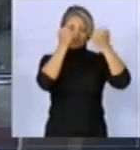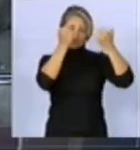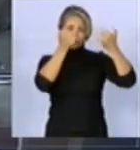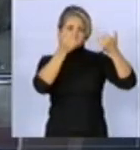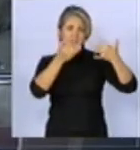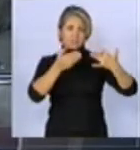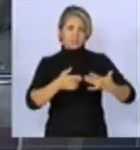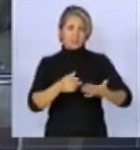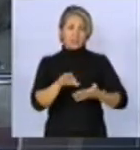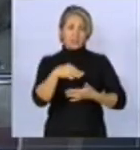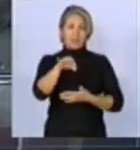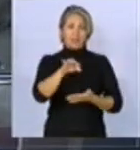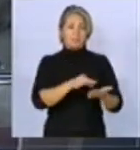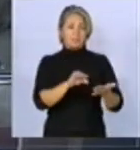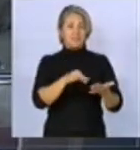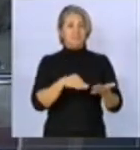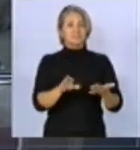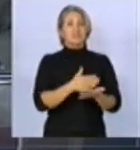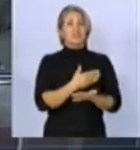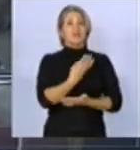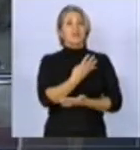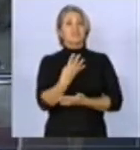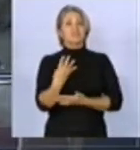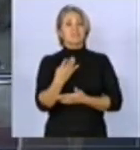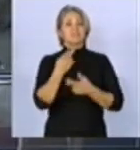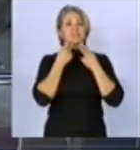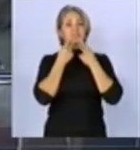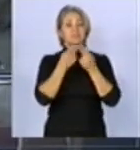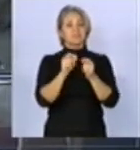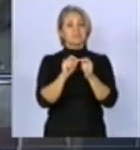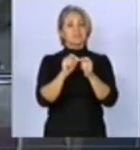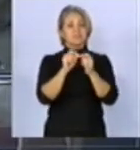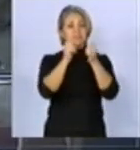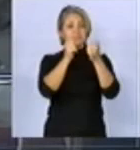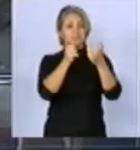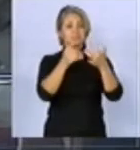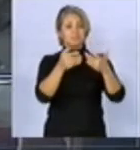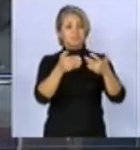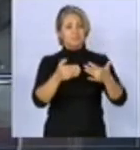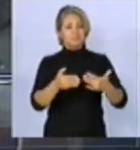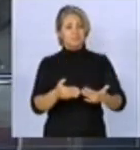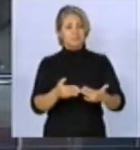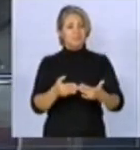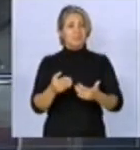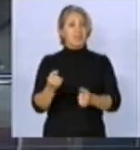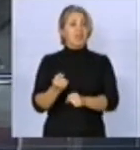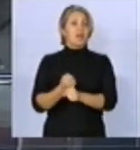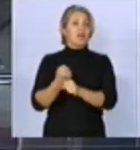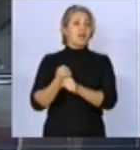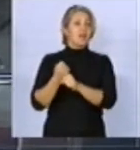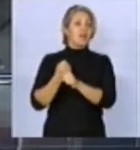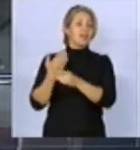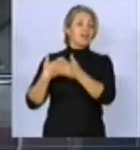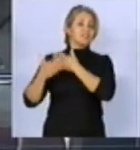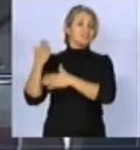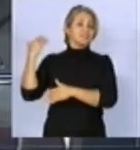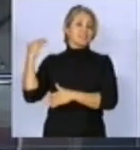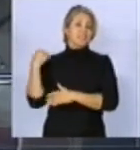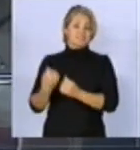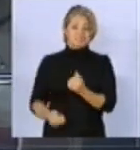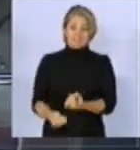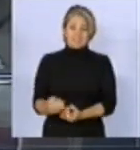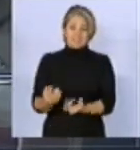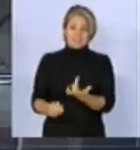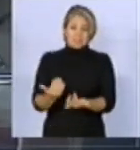a na página 44 exatamente como se fazia as 300 e poucos anos atrás essa prática de queima de